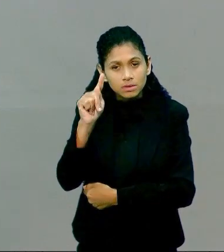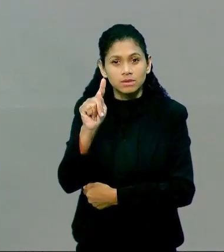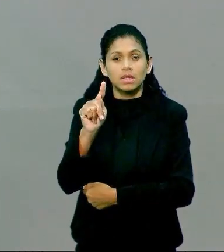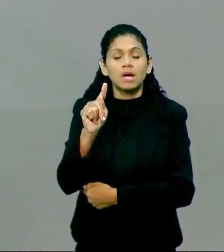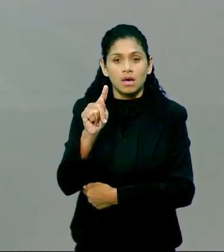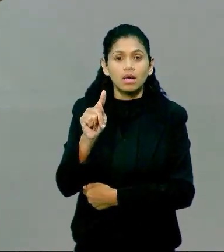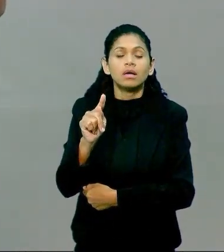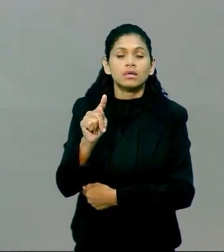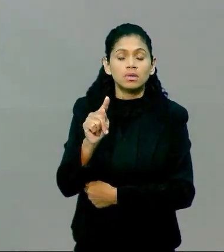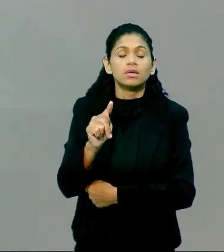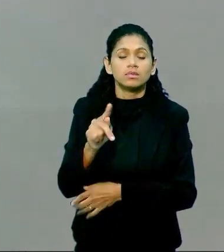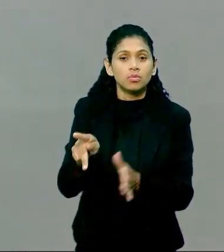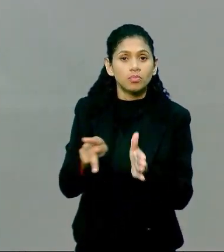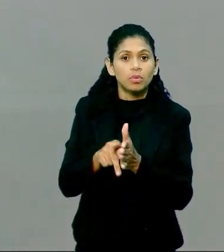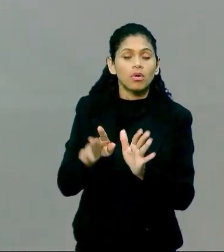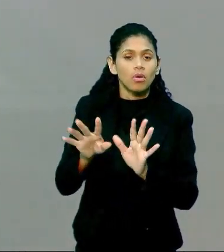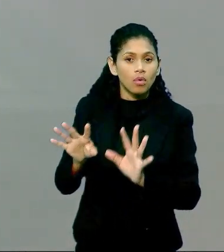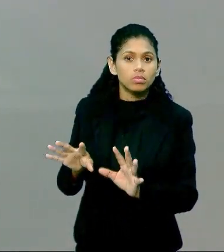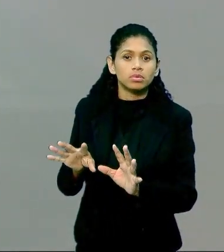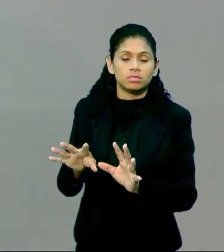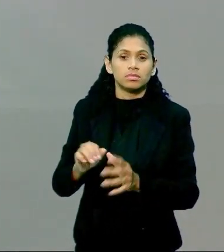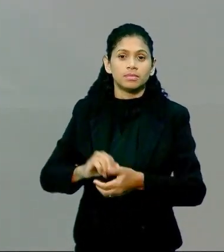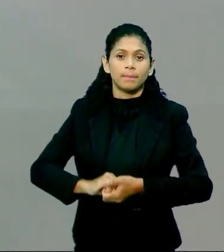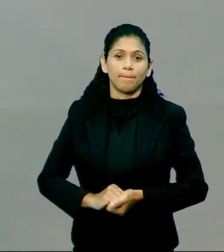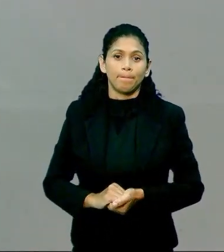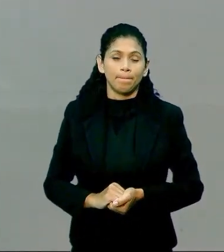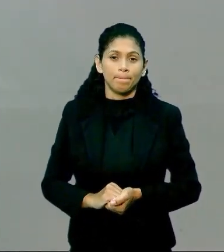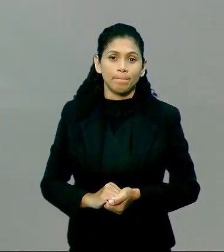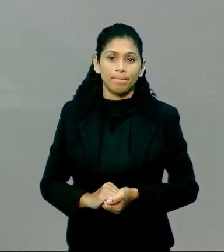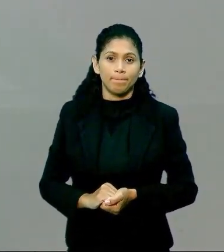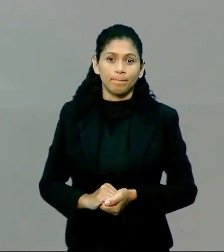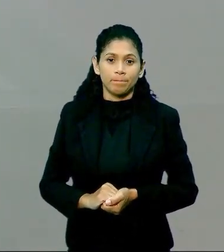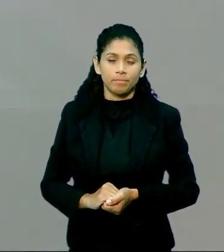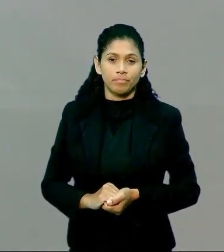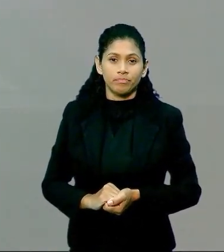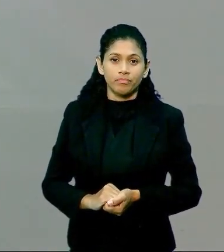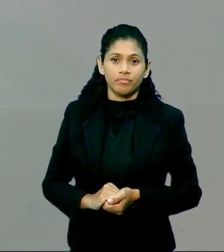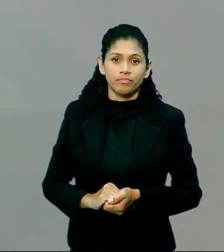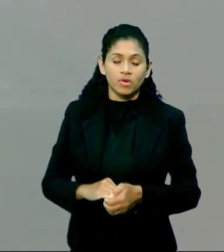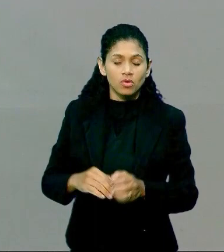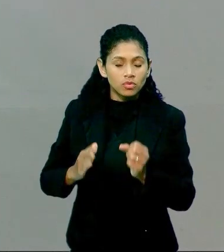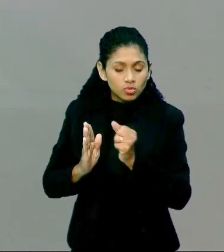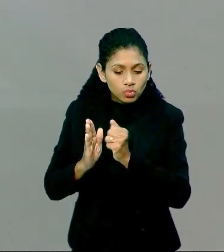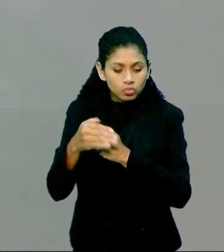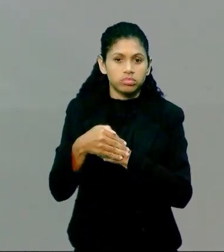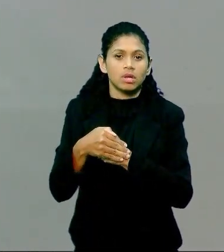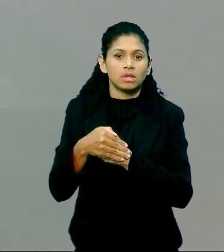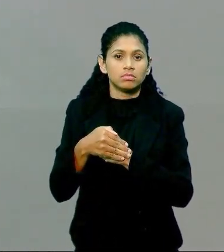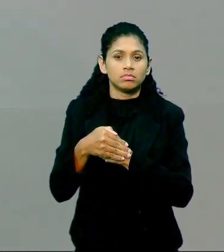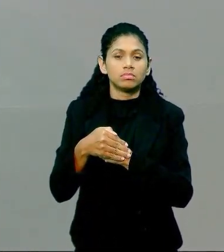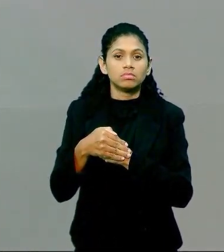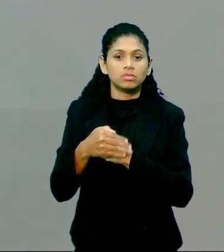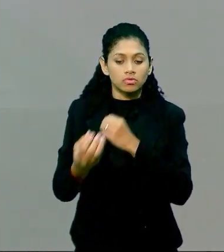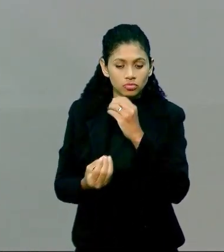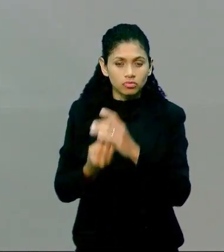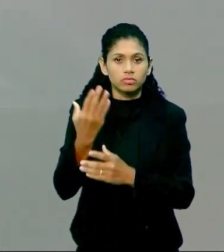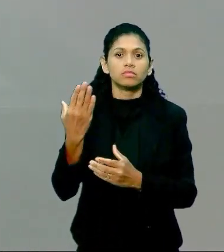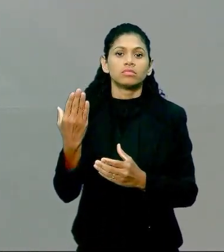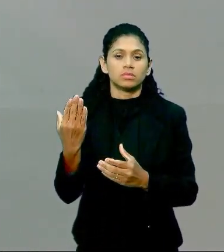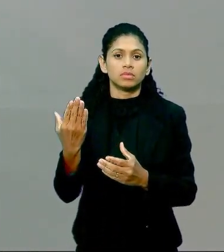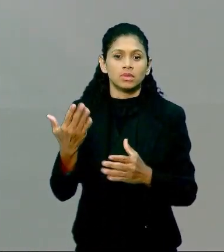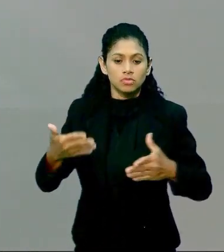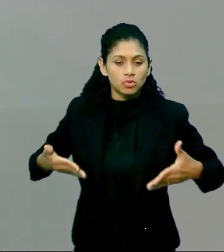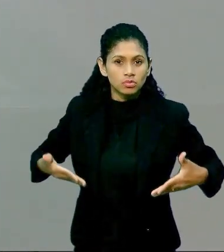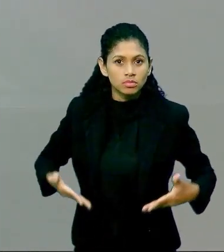com o aramaico, com o português e o espanhol. Então, eles conservam suas origens. Então é isso, galera. Parabéns para quem acertou.